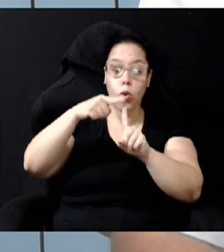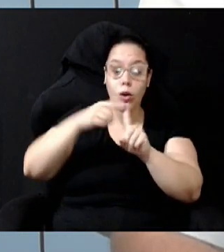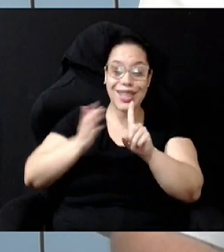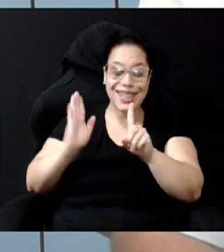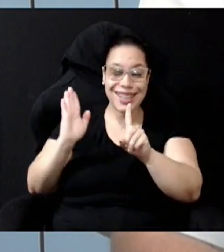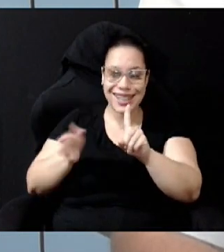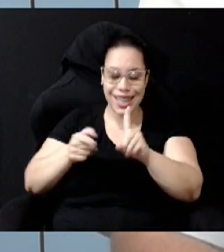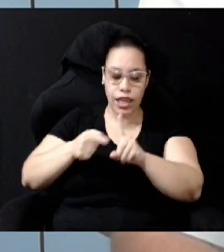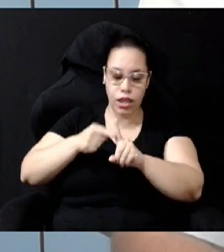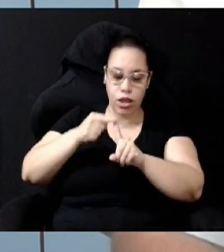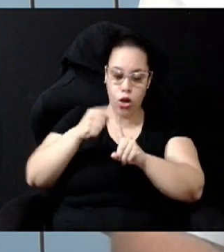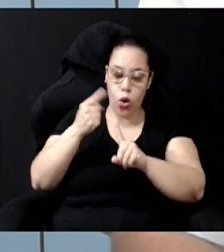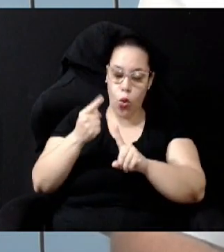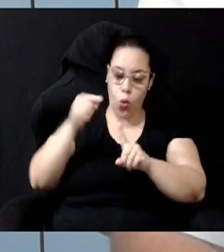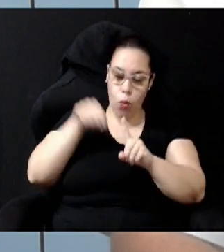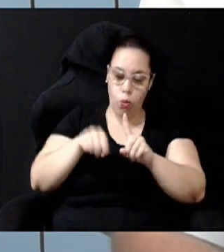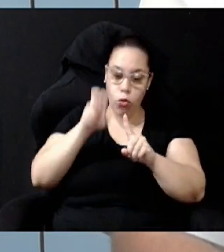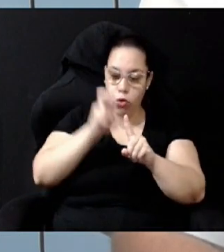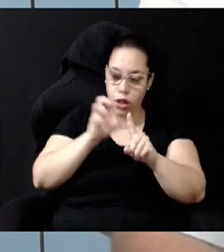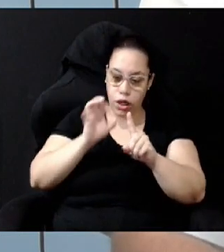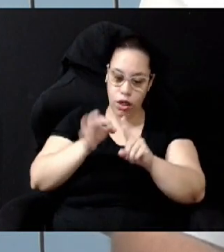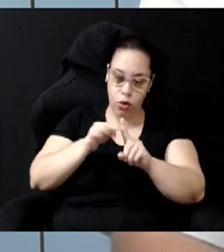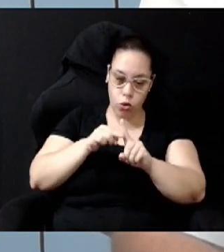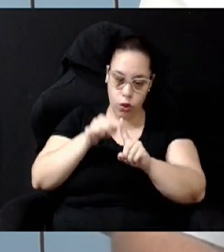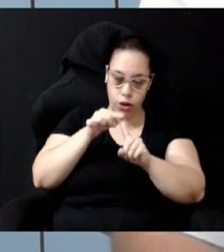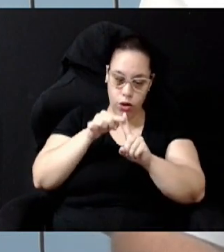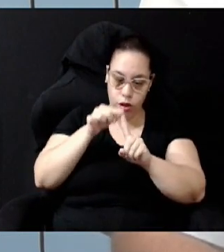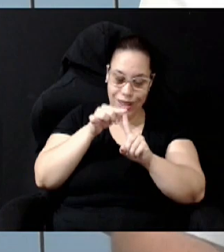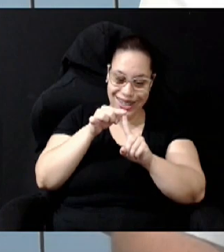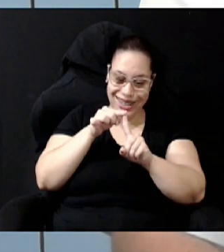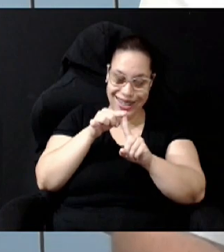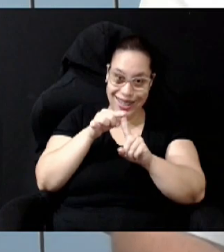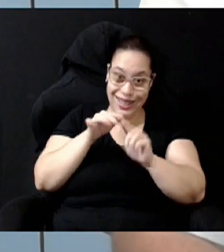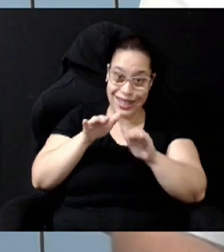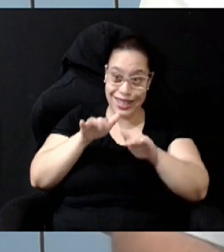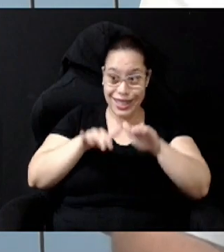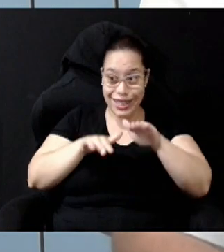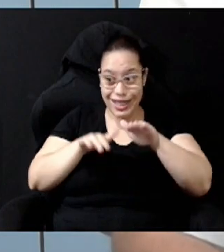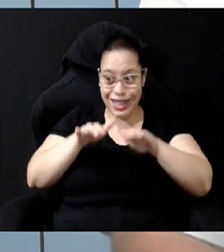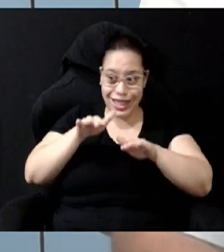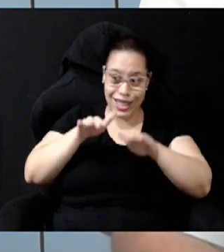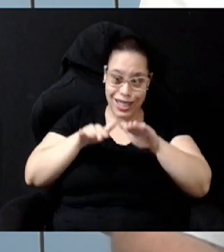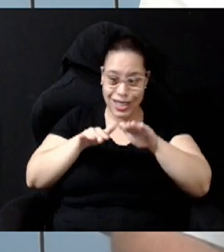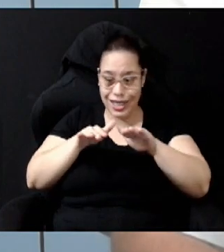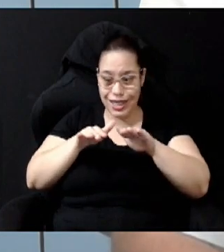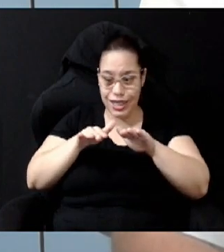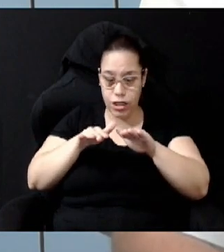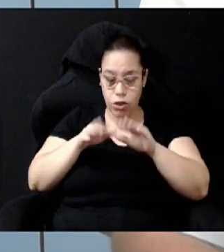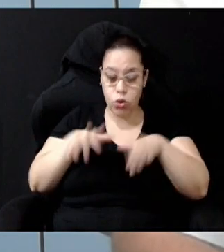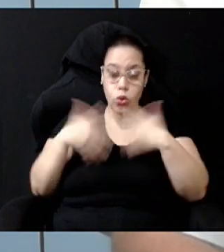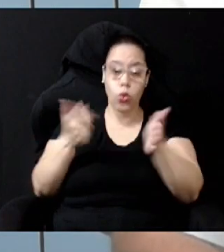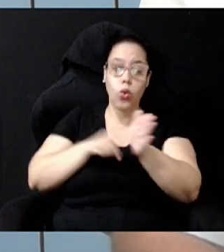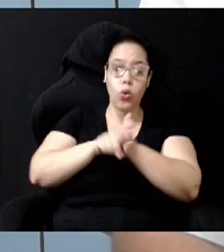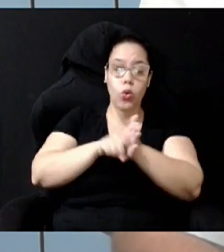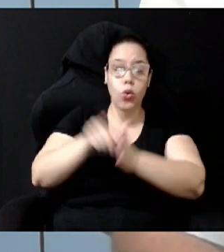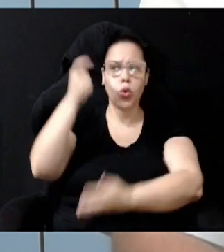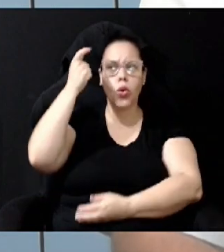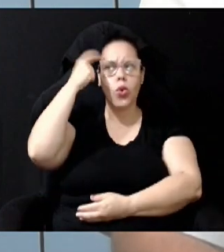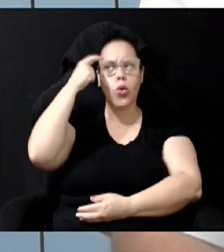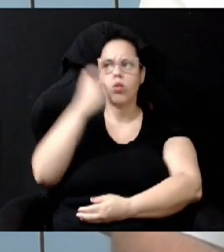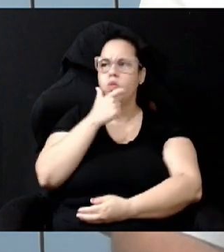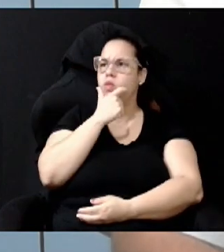1,5 graus e está estável, quando pesquisadores pensavam isso lá